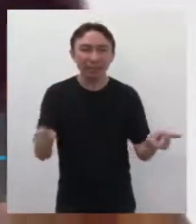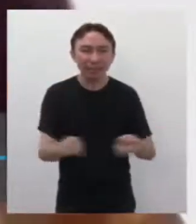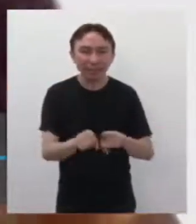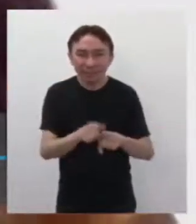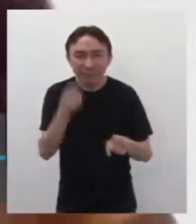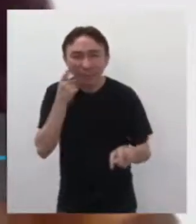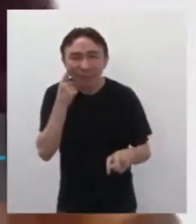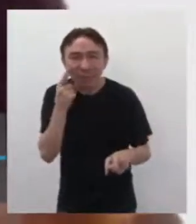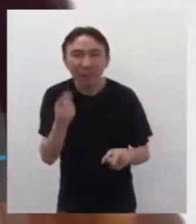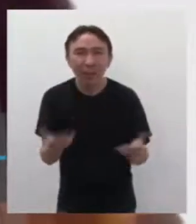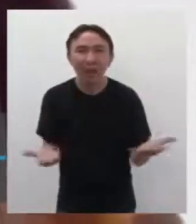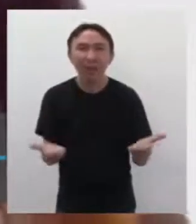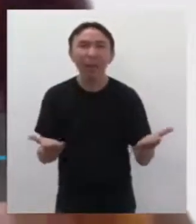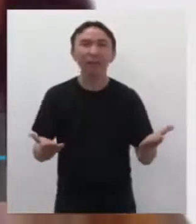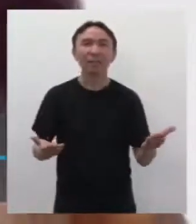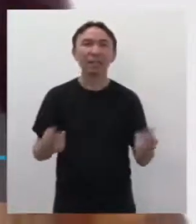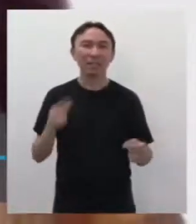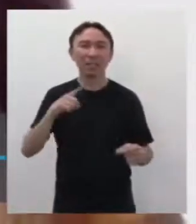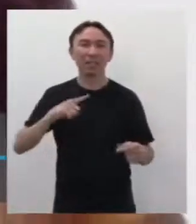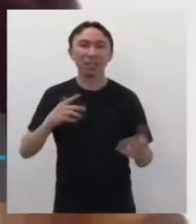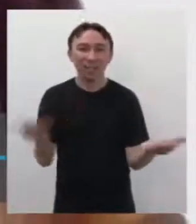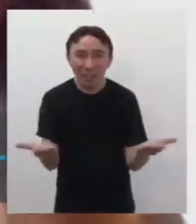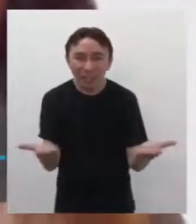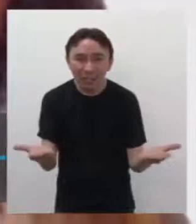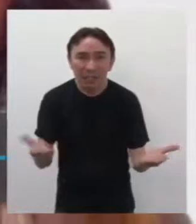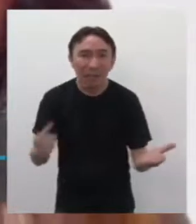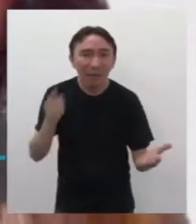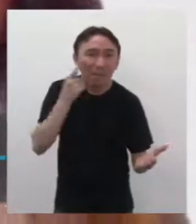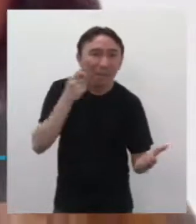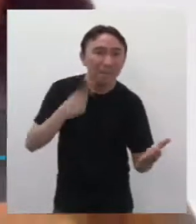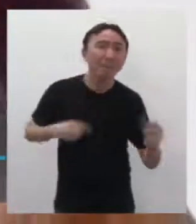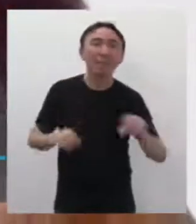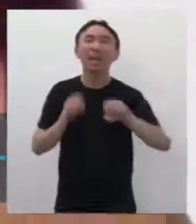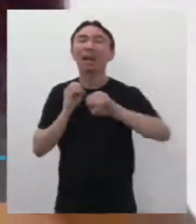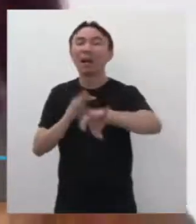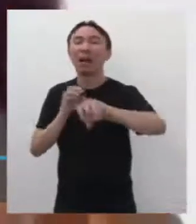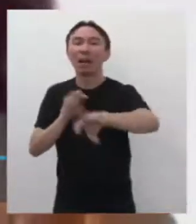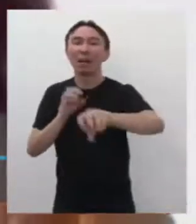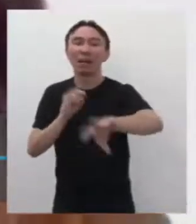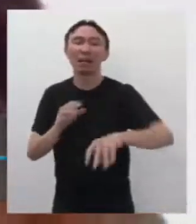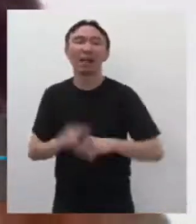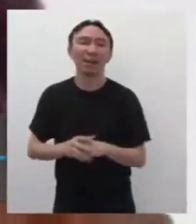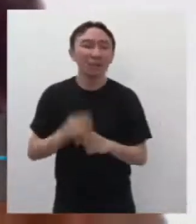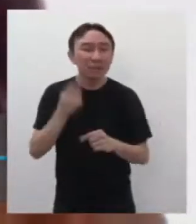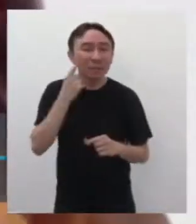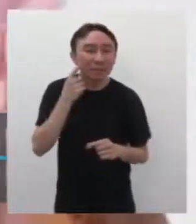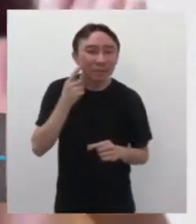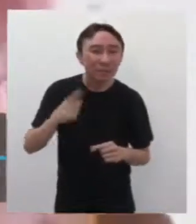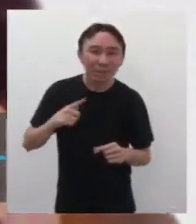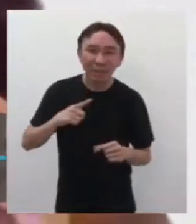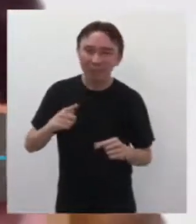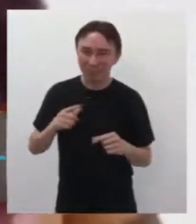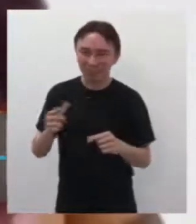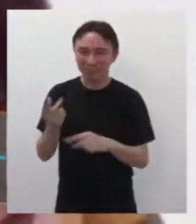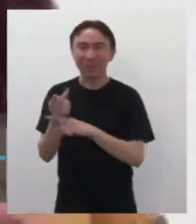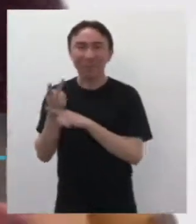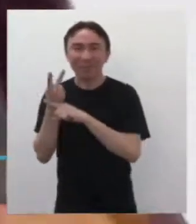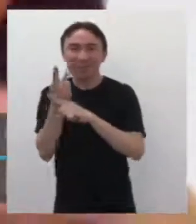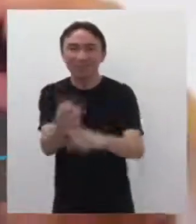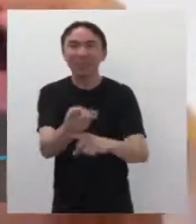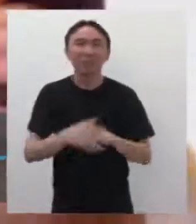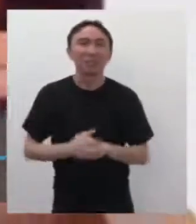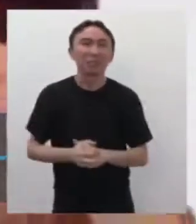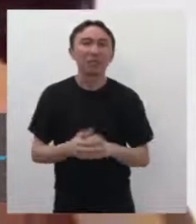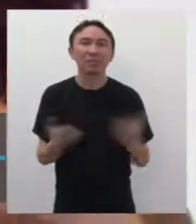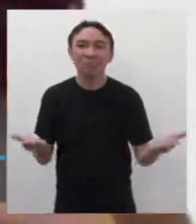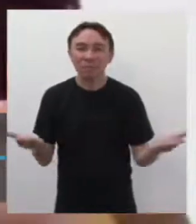pode também procurar as aulas de acordo com naquela busca que a Júlia mandou.